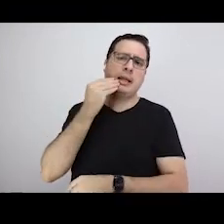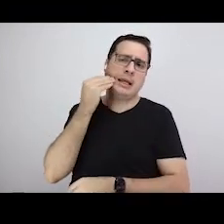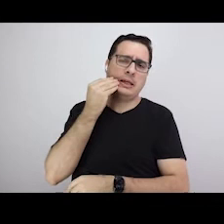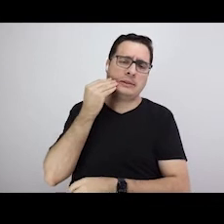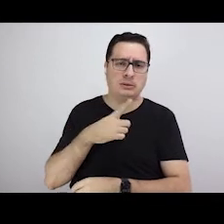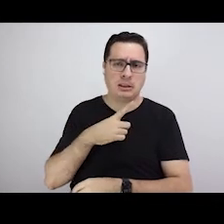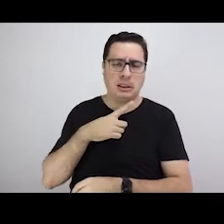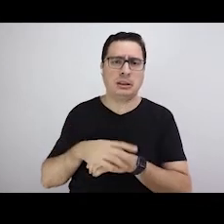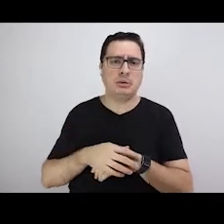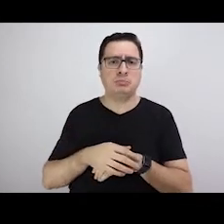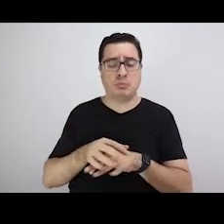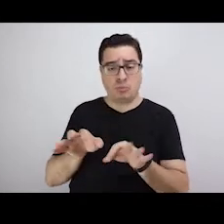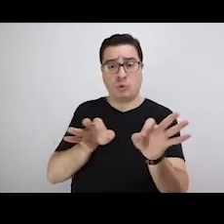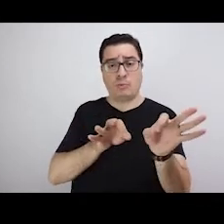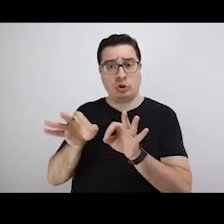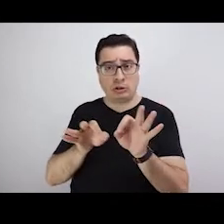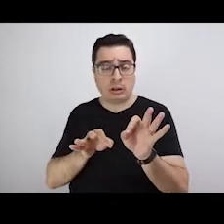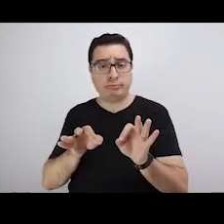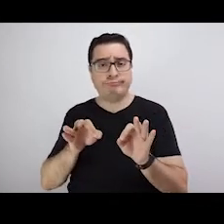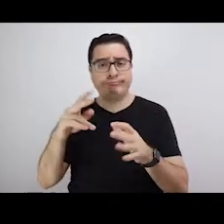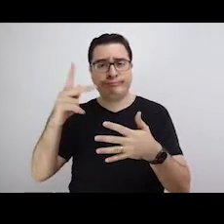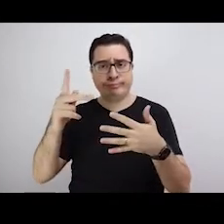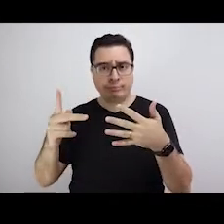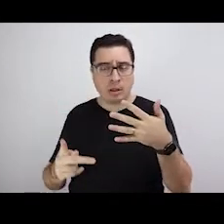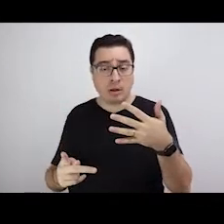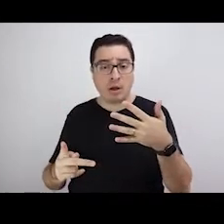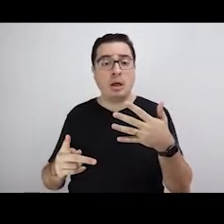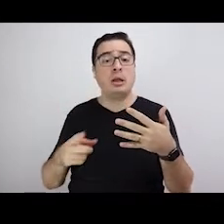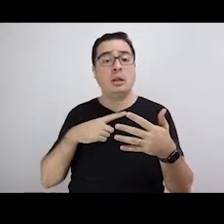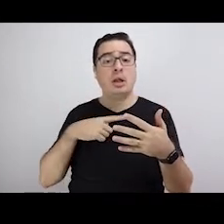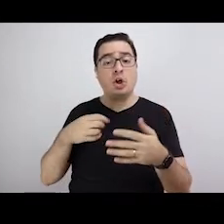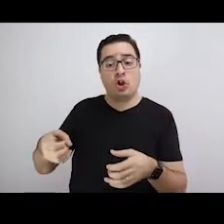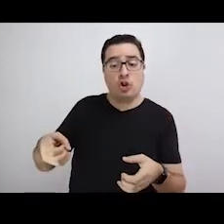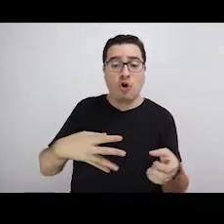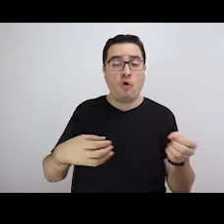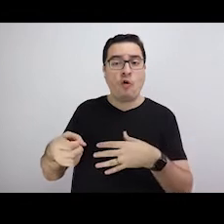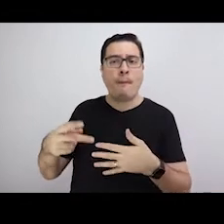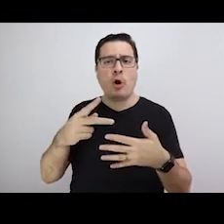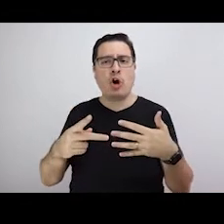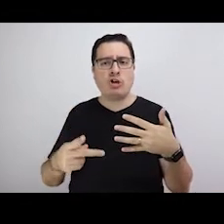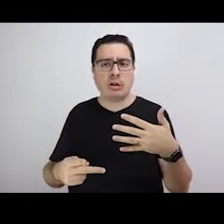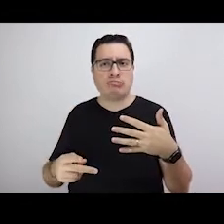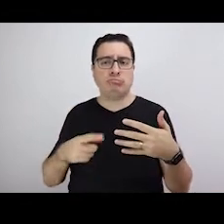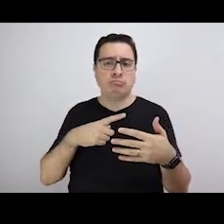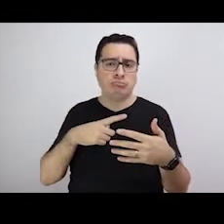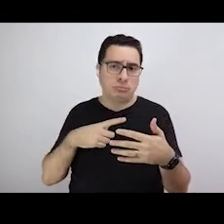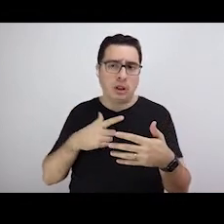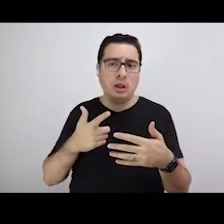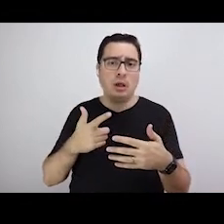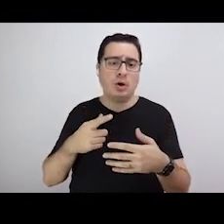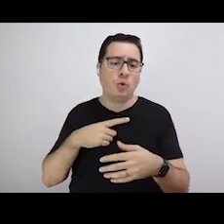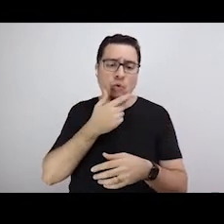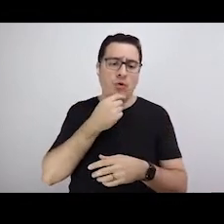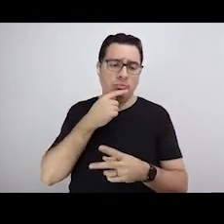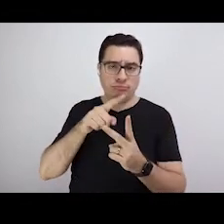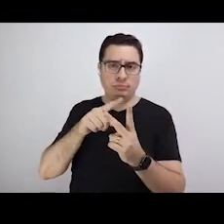com projetos e implementar em novos projetos, ou trazer, nesse caso, que Jakob e